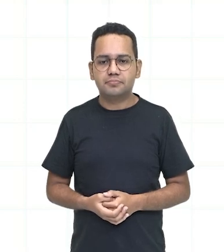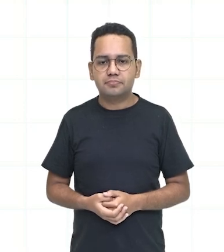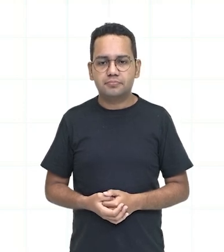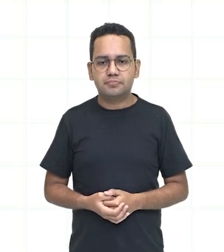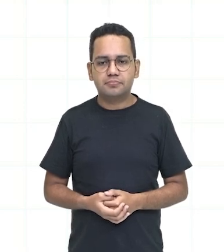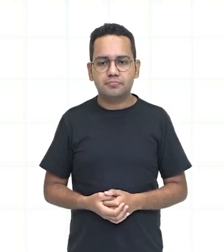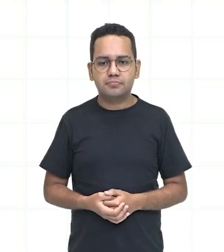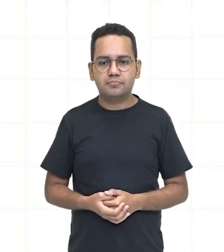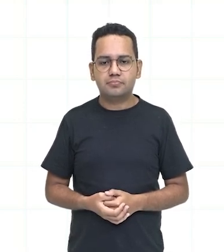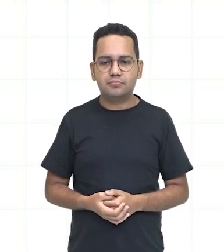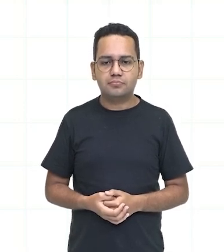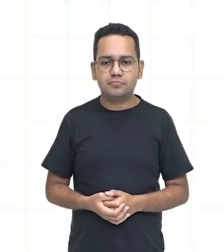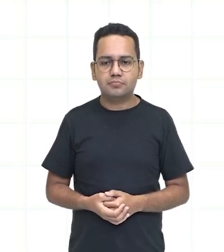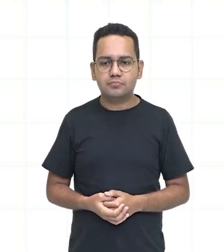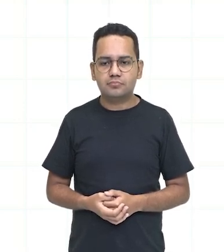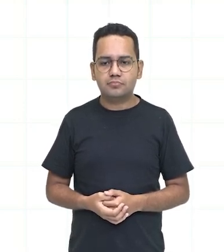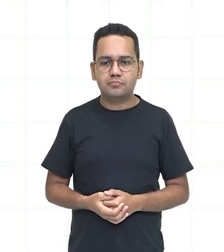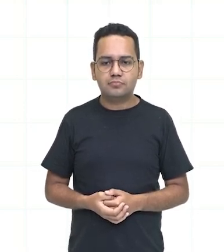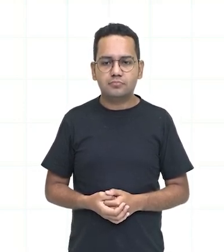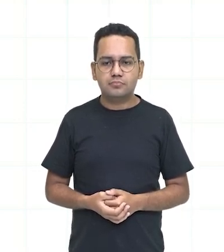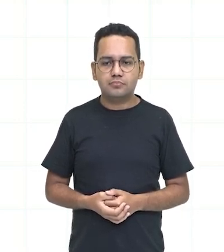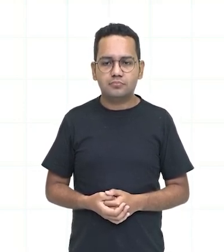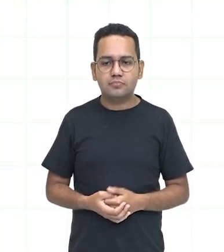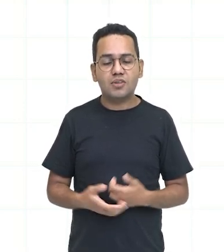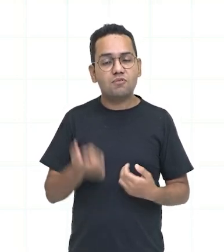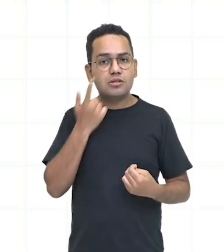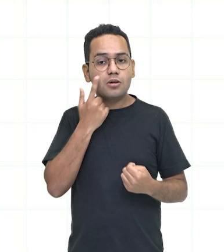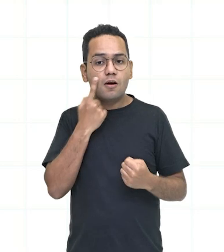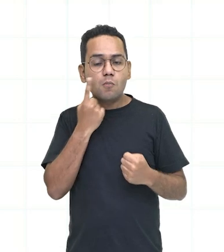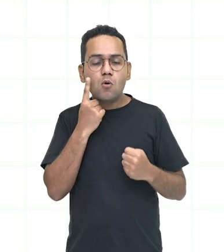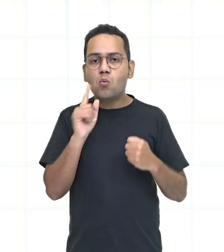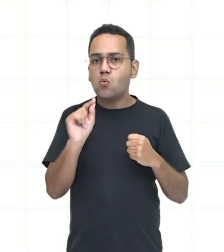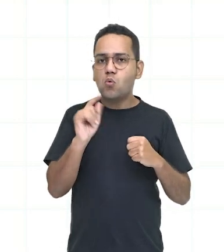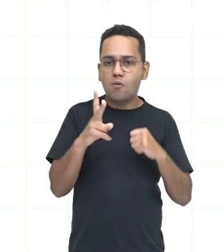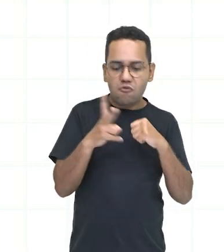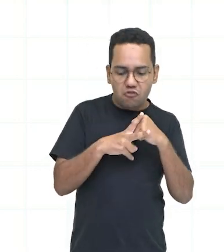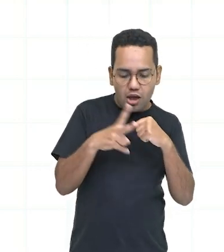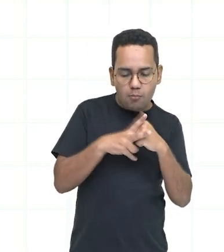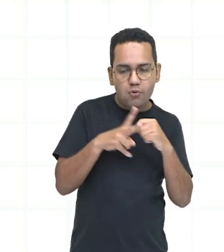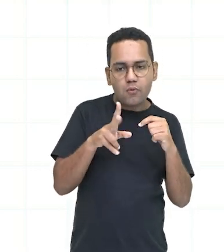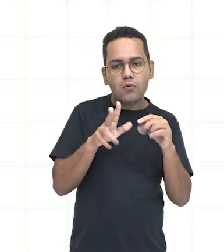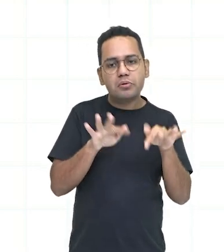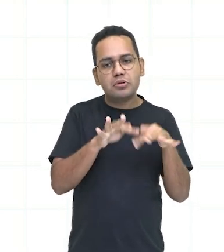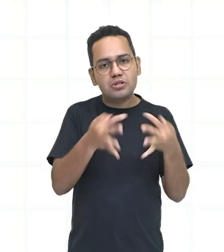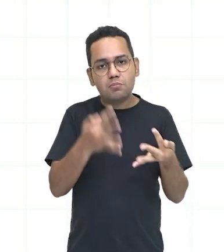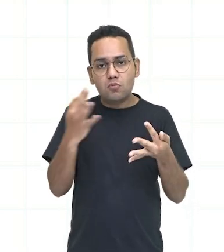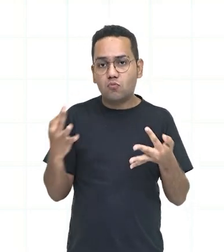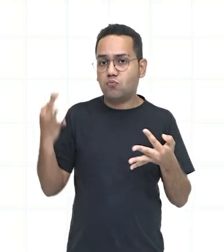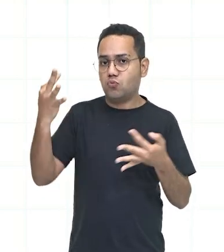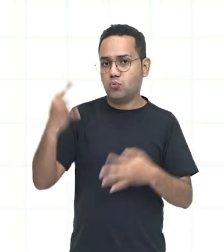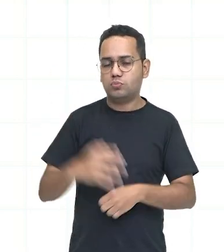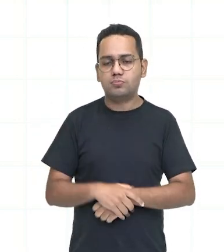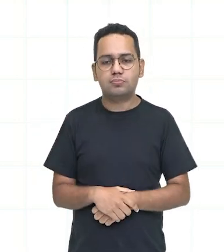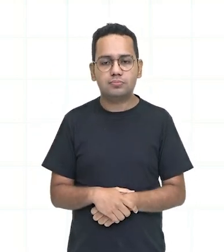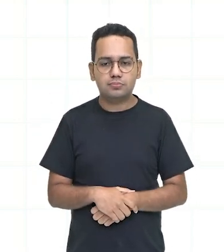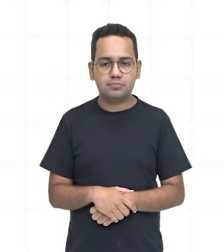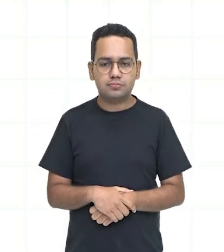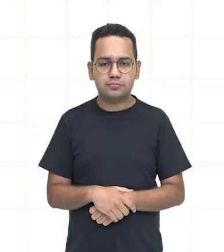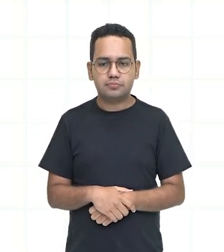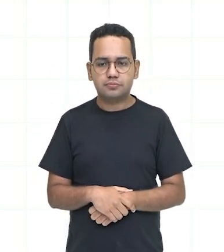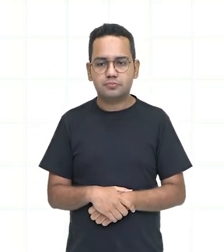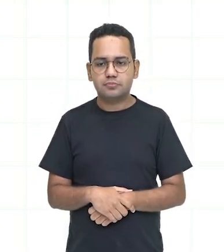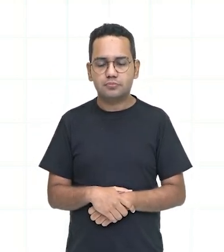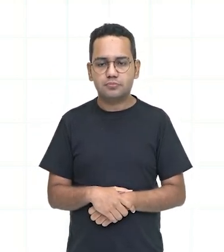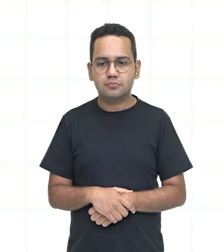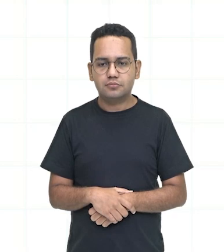nos verbos que definem presente simples e o futuro simples. Então, olha só, if,